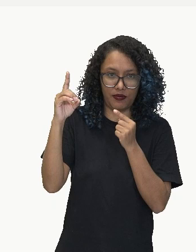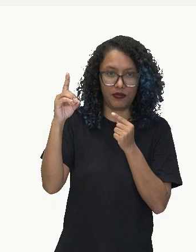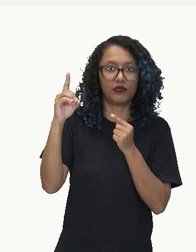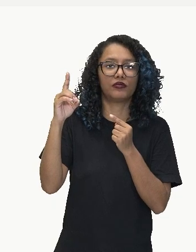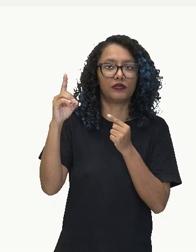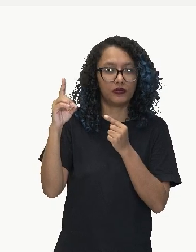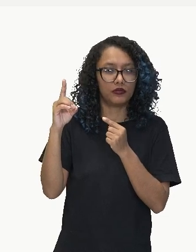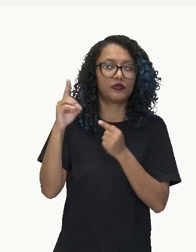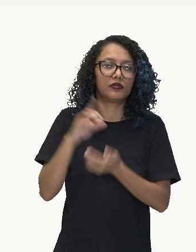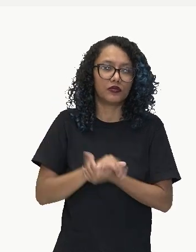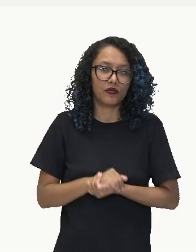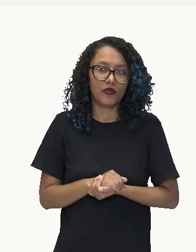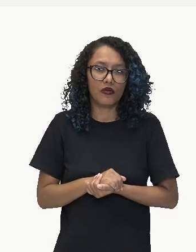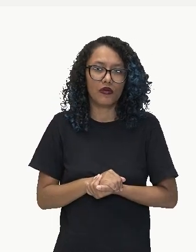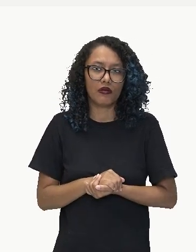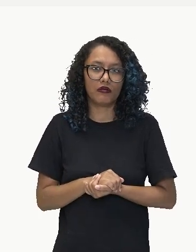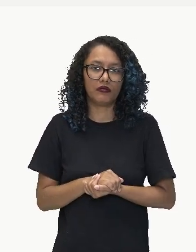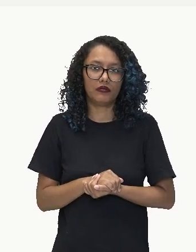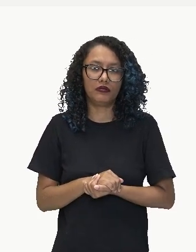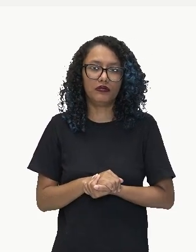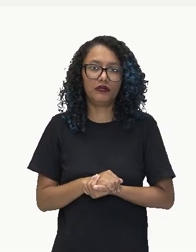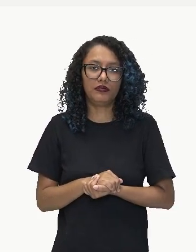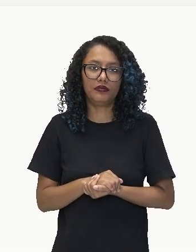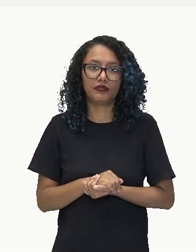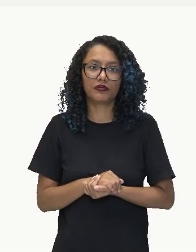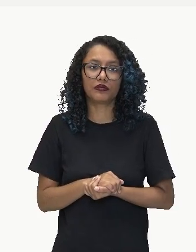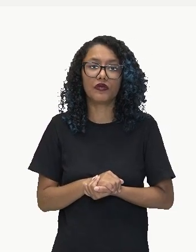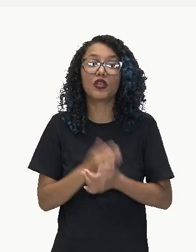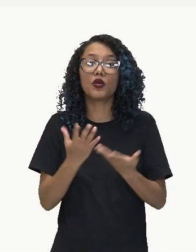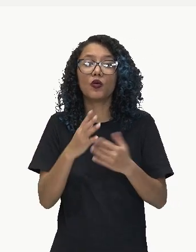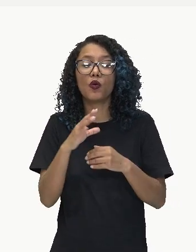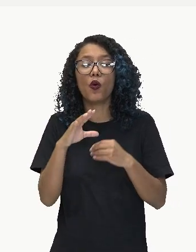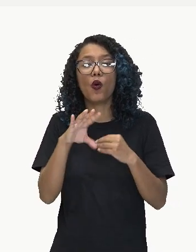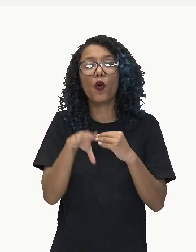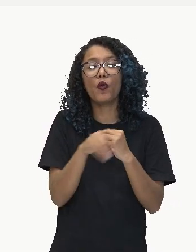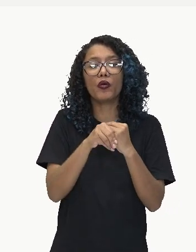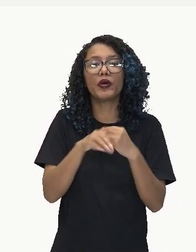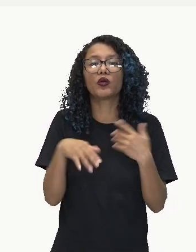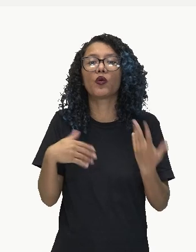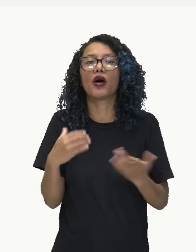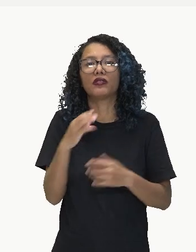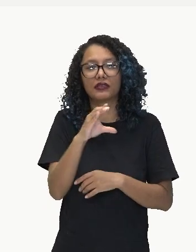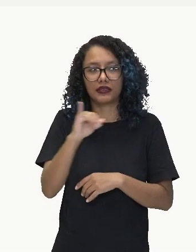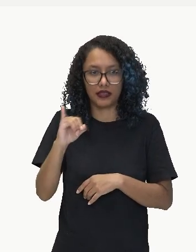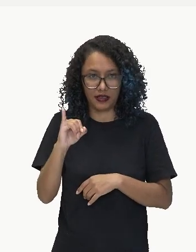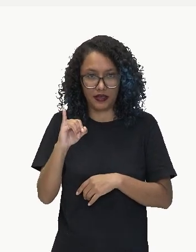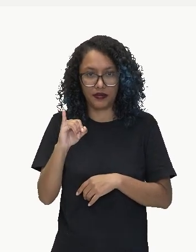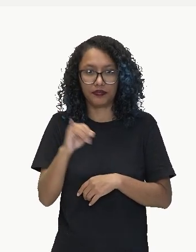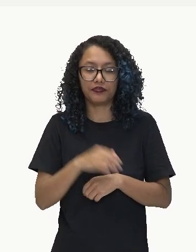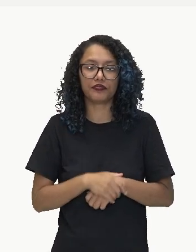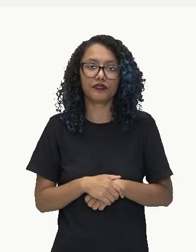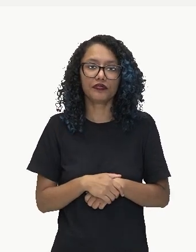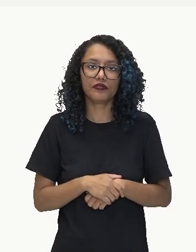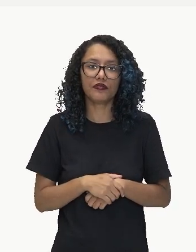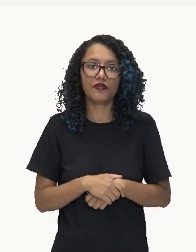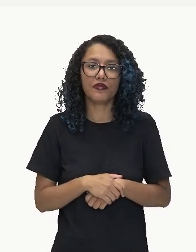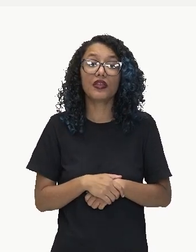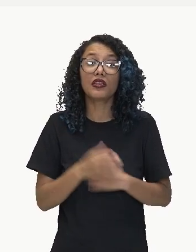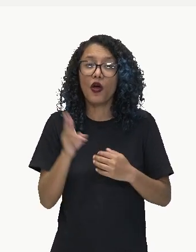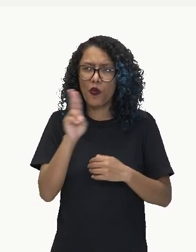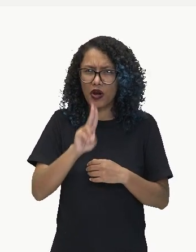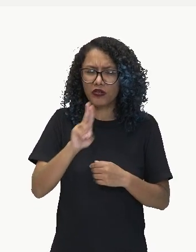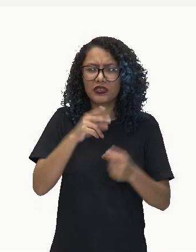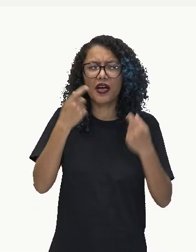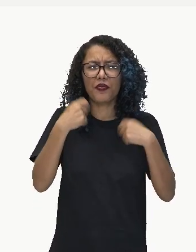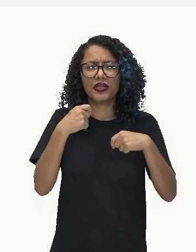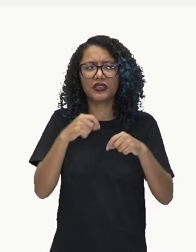objeto direto, nós temos aqui, complemento indireto. Para fazer uso do complemento indireto, necessariamente nós temos que